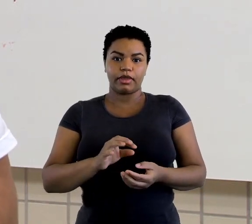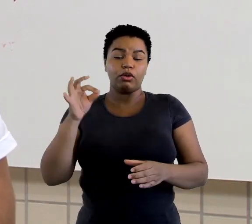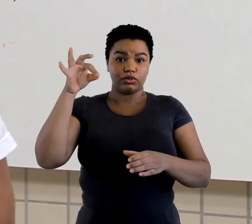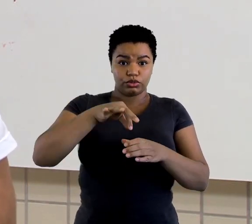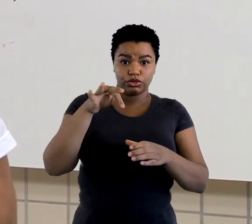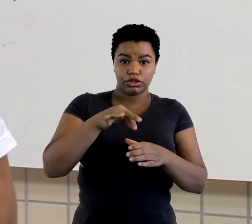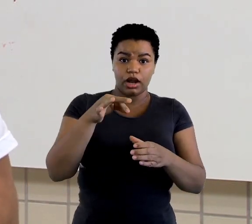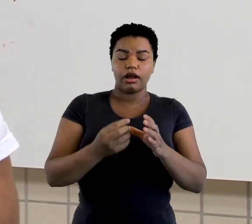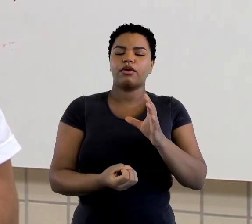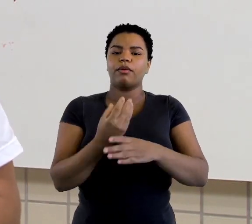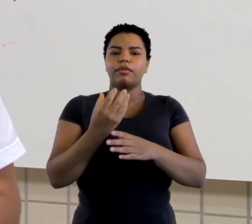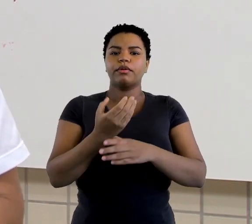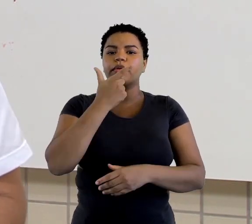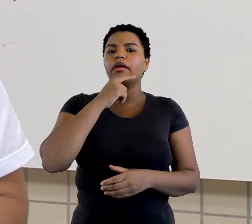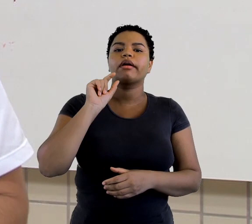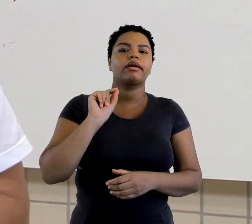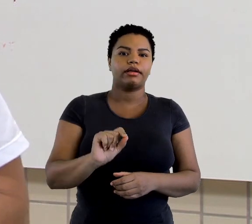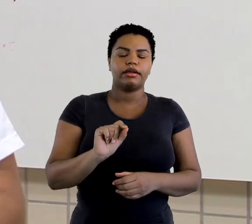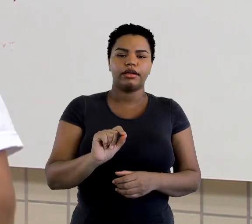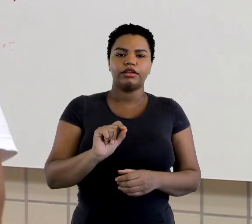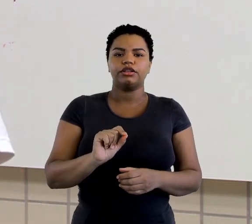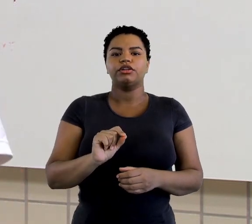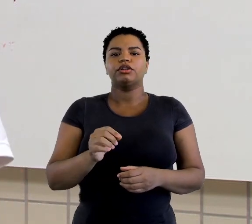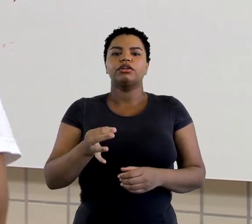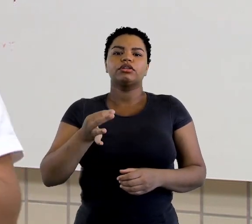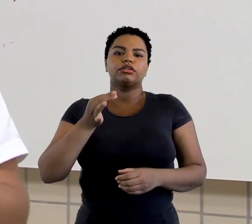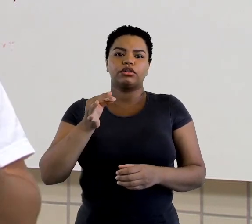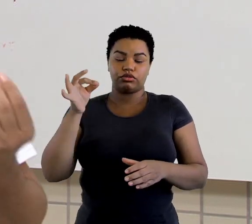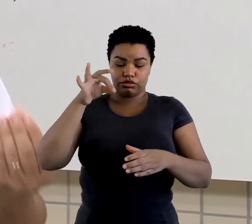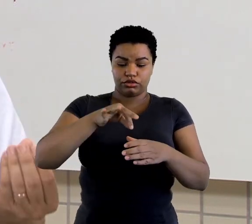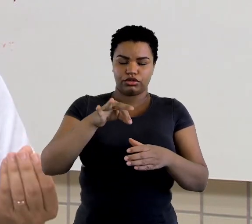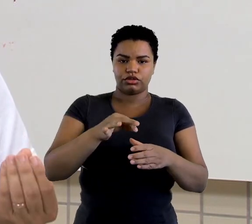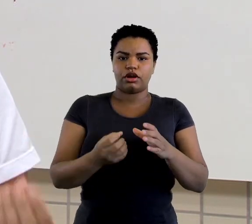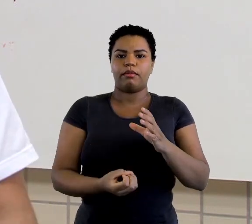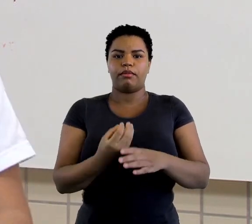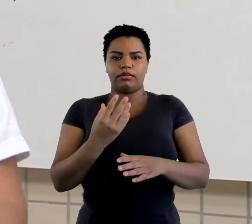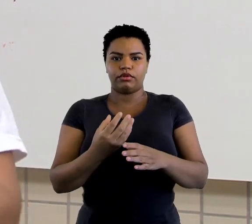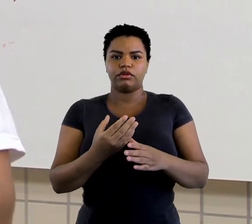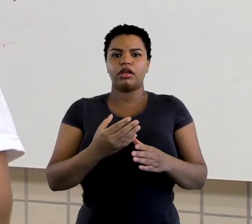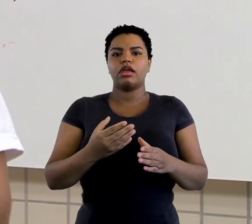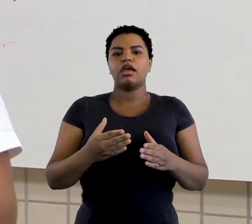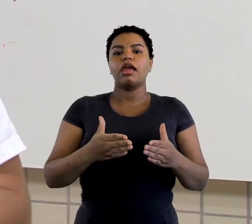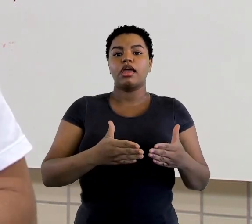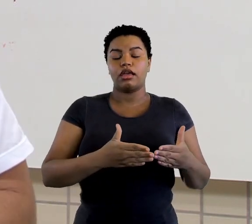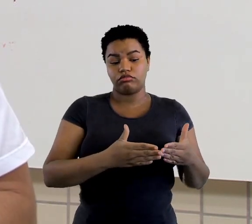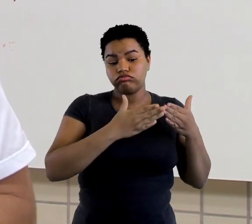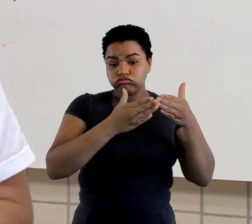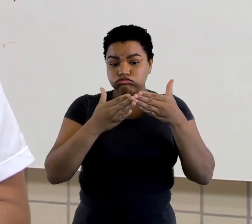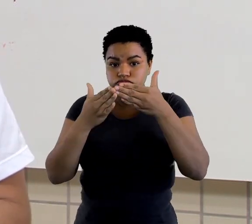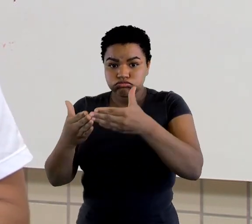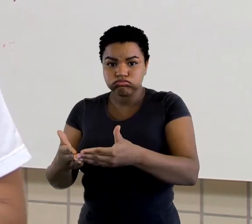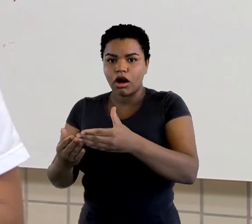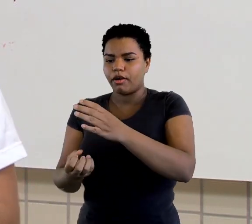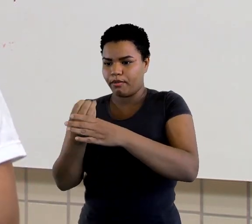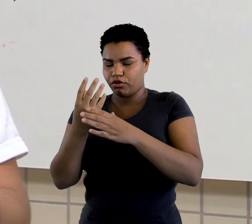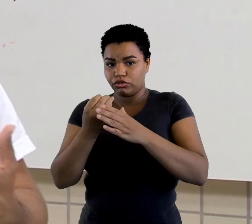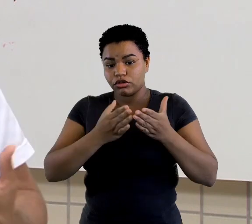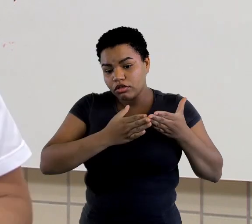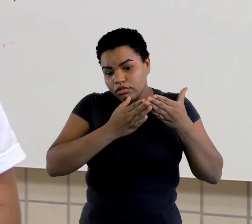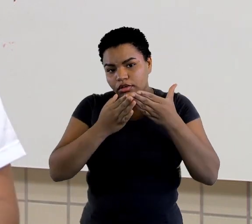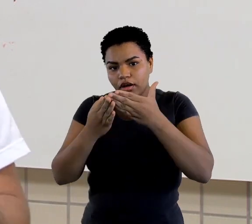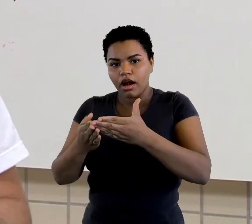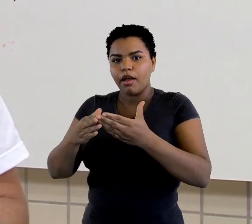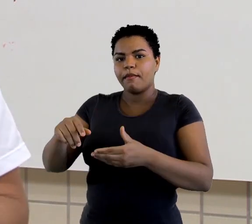seria produzido e transportado pela Companhia das Índias Orientais, que era uma empresa